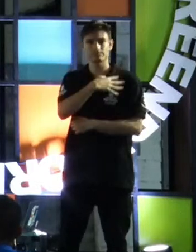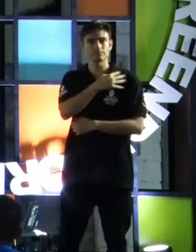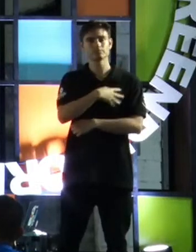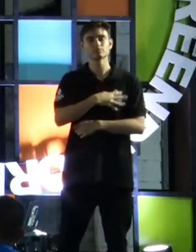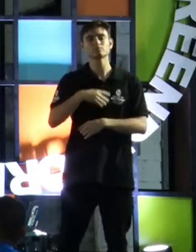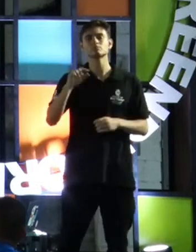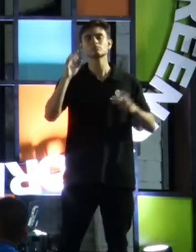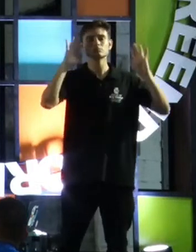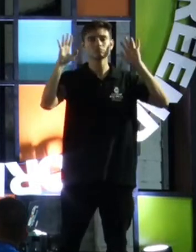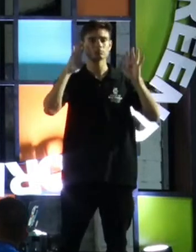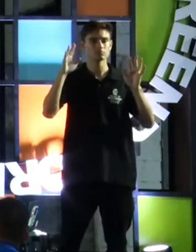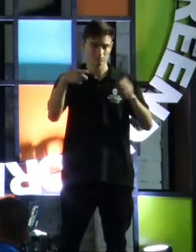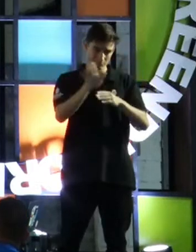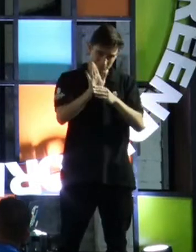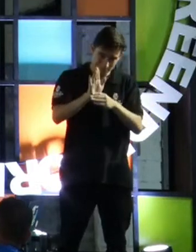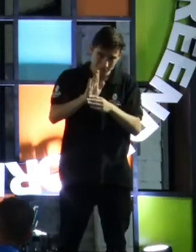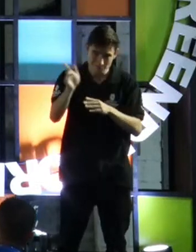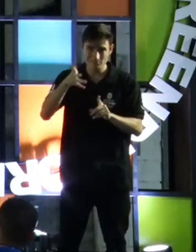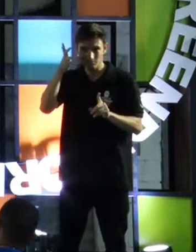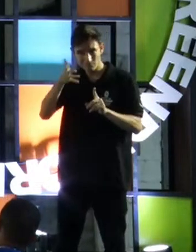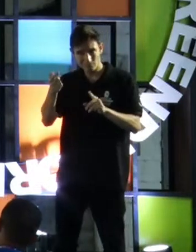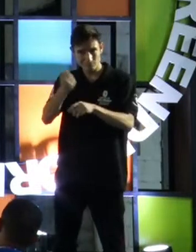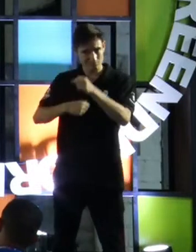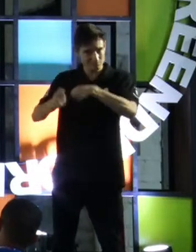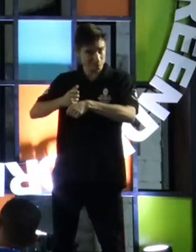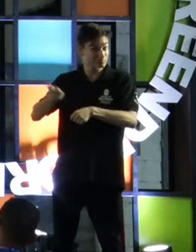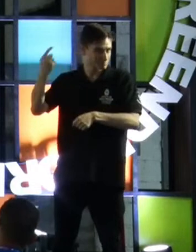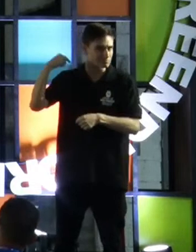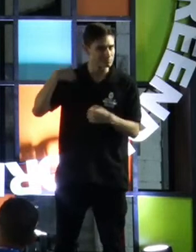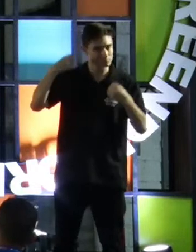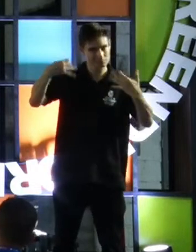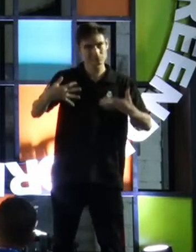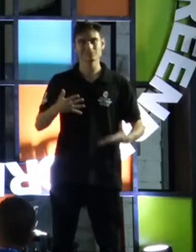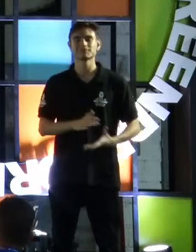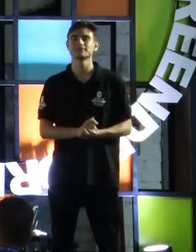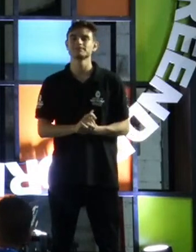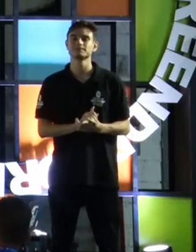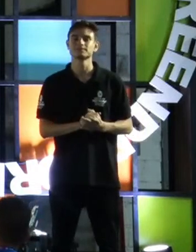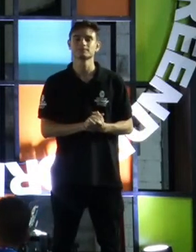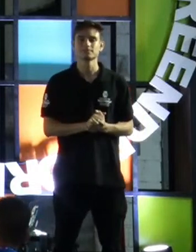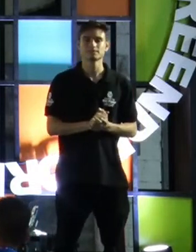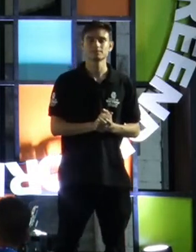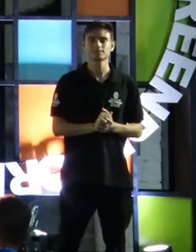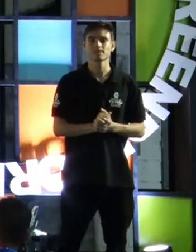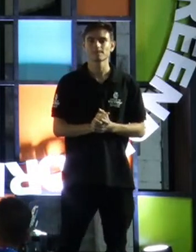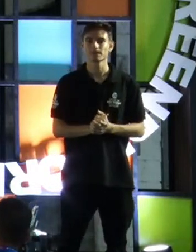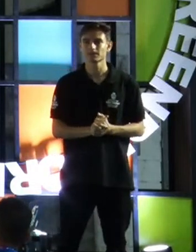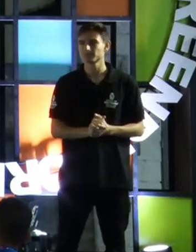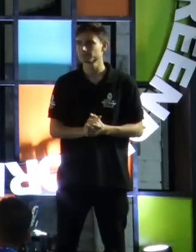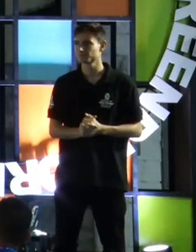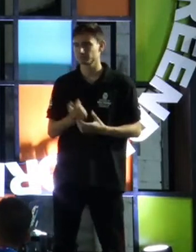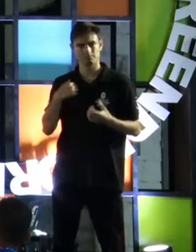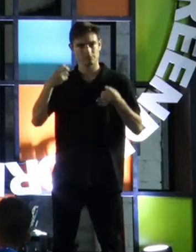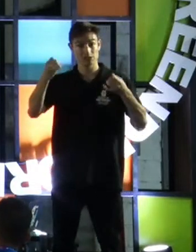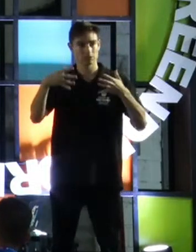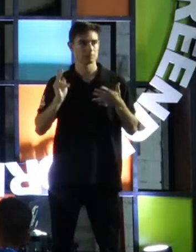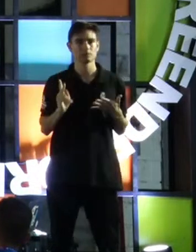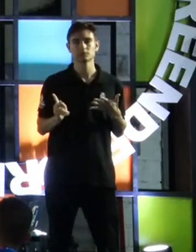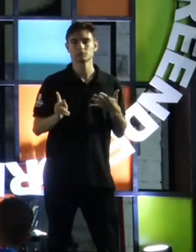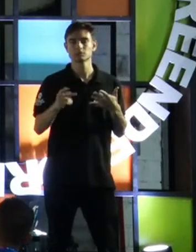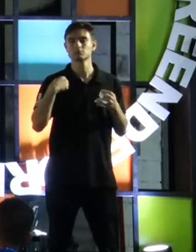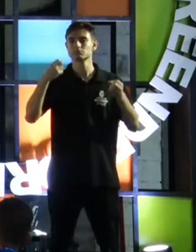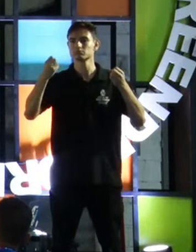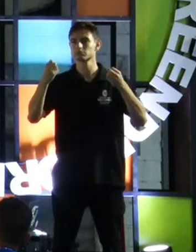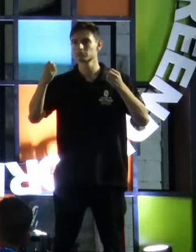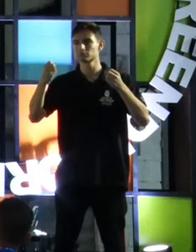lá a palestra que eu fiz no ano passado, porque agora eu vou fazer a continuidade dessa fala que eu